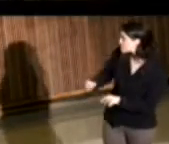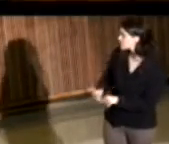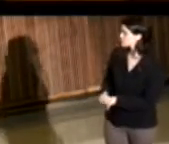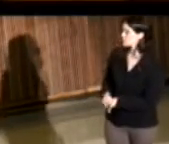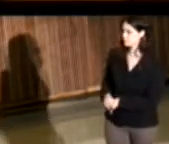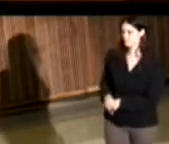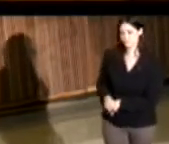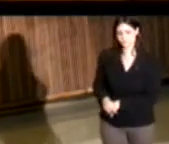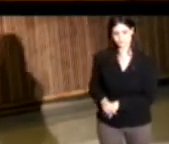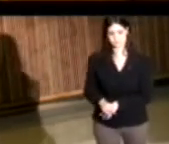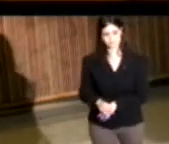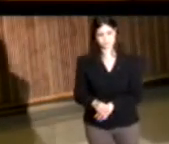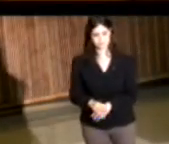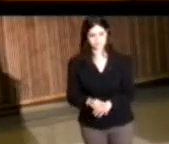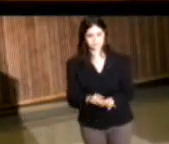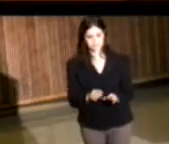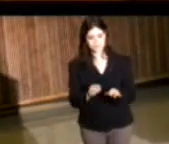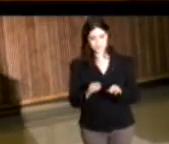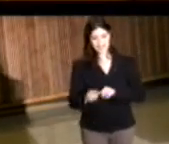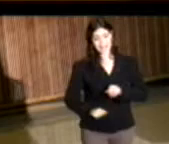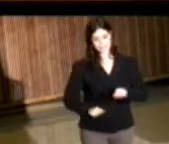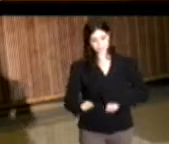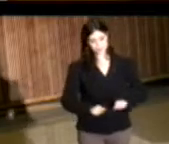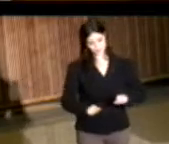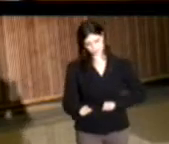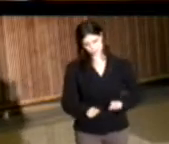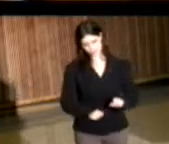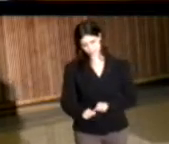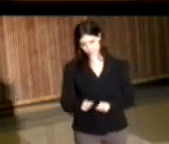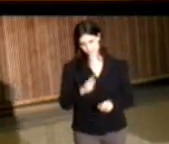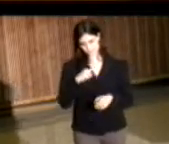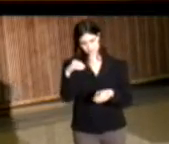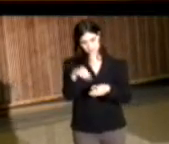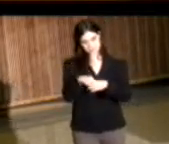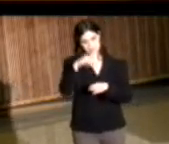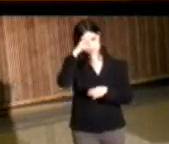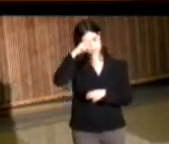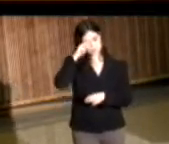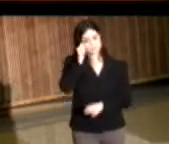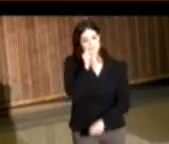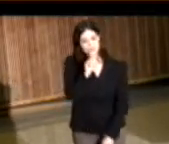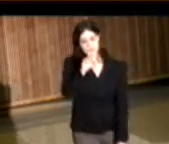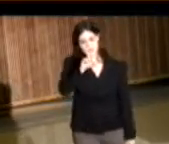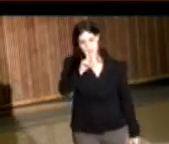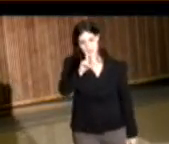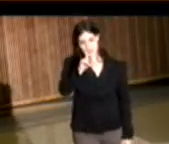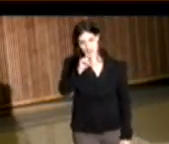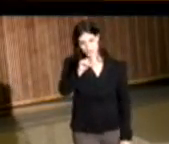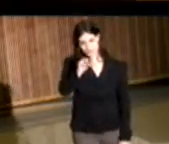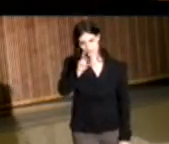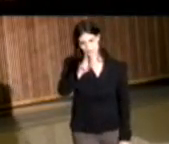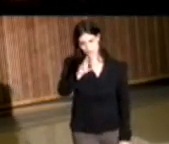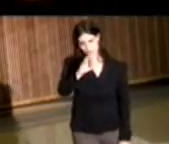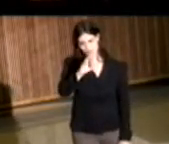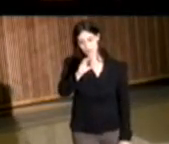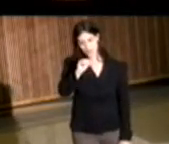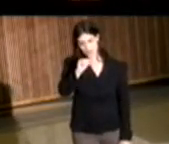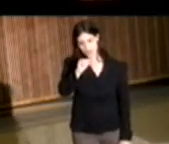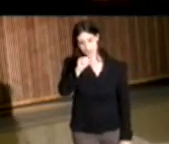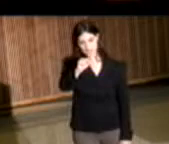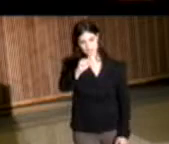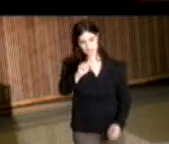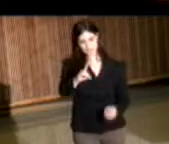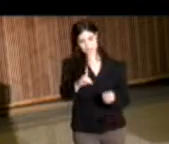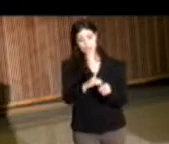Dorcas. Está lá no livro de Atos. E quando o apóstolo Pedro chega lá, não é? Está todo mundo chorando